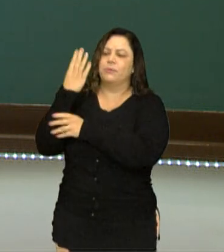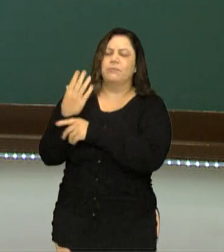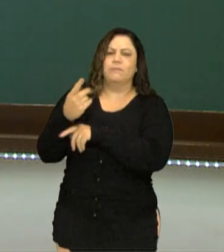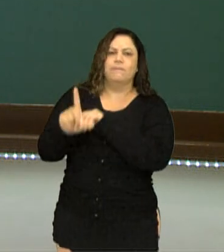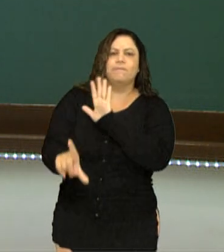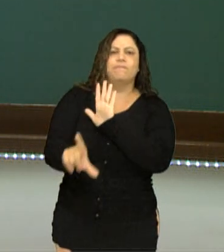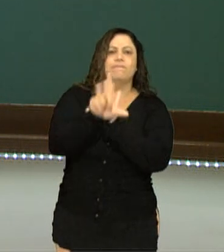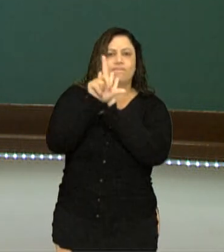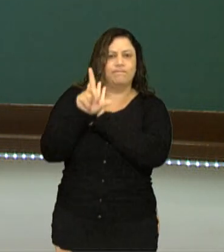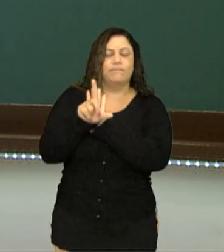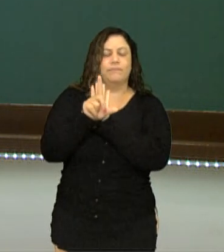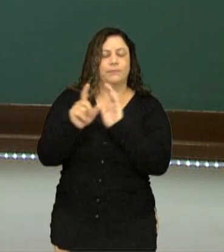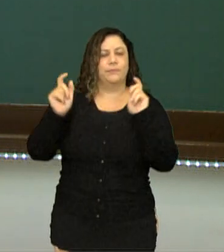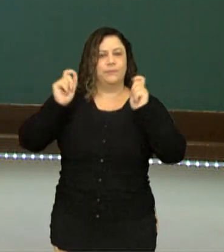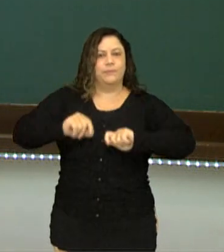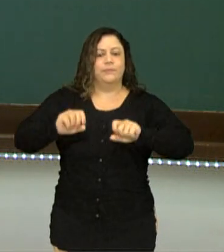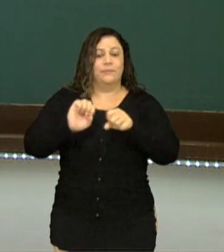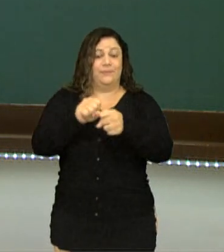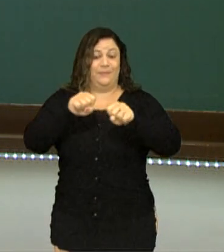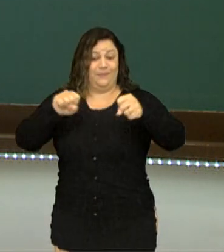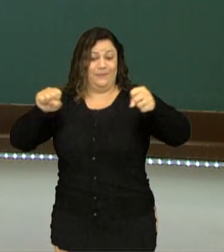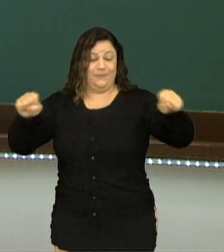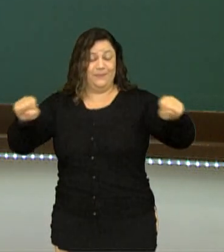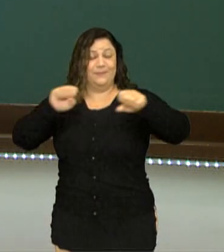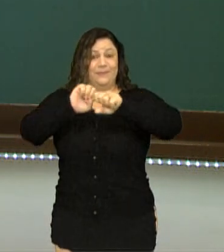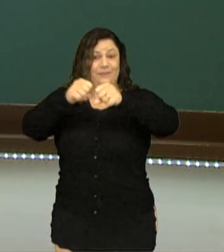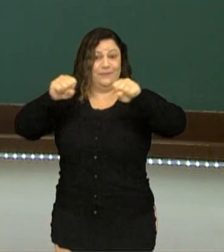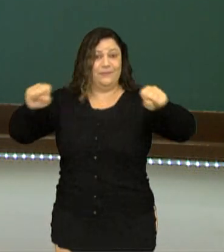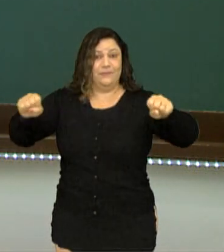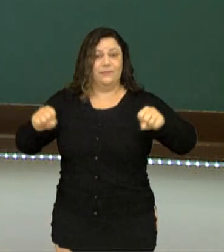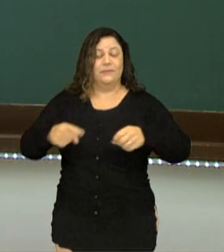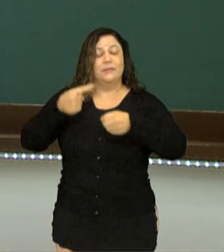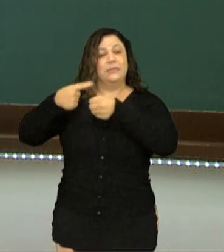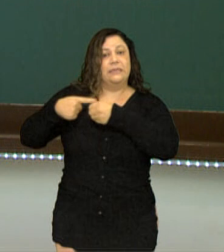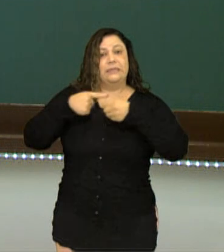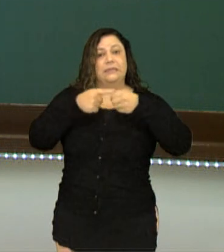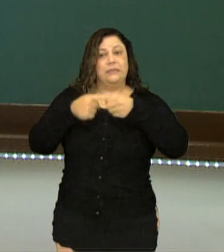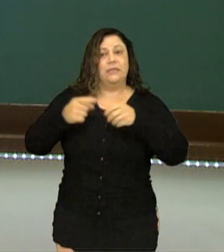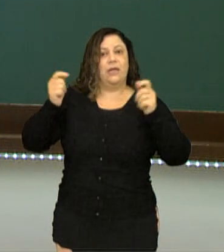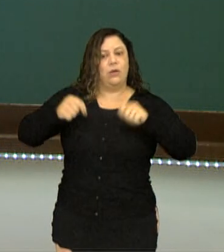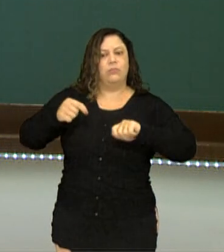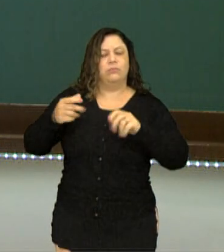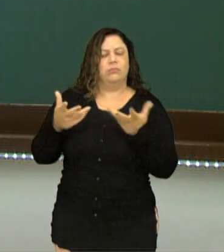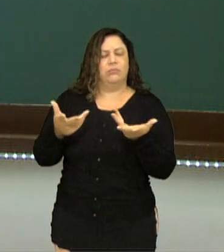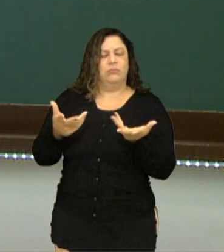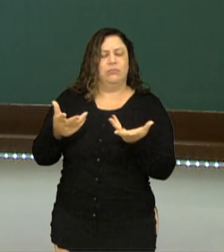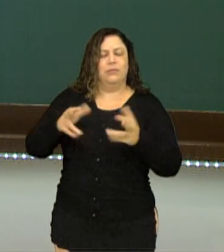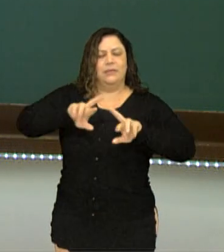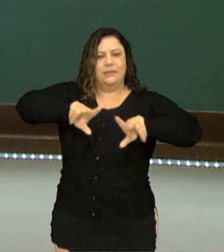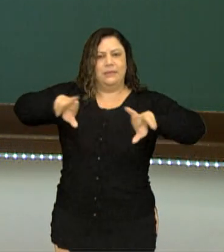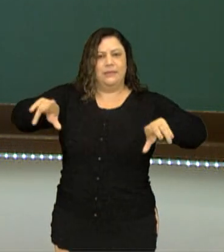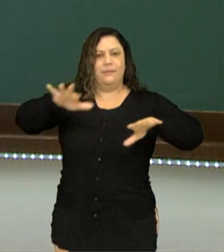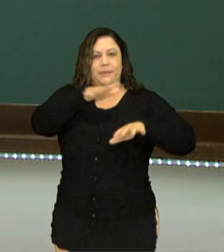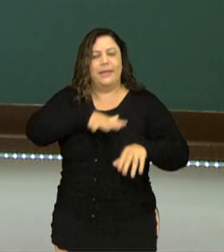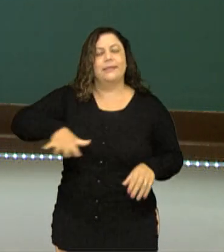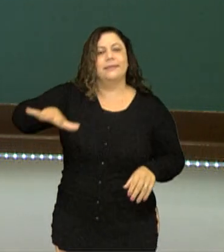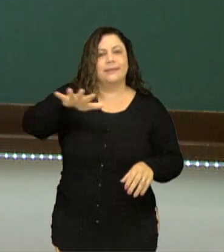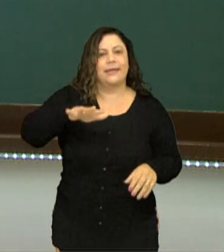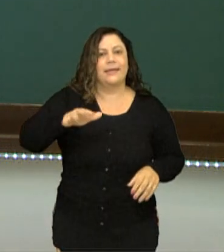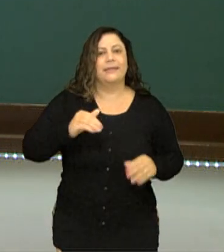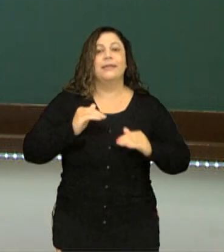né? Quando você tem esse crescimento, essa urbanização intensa em determinadas áreas. E